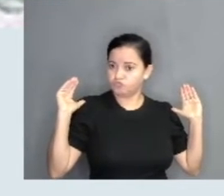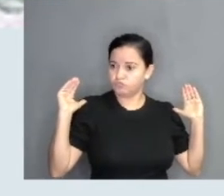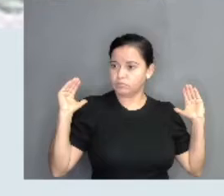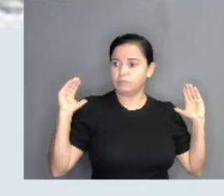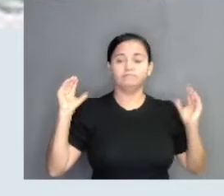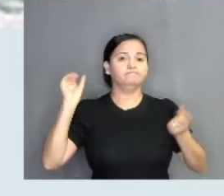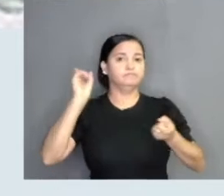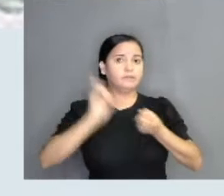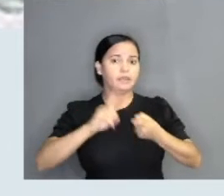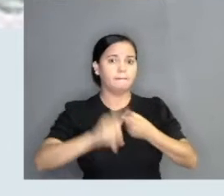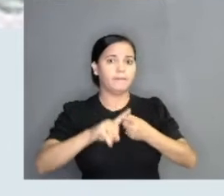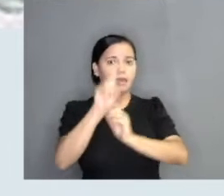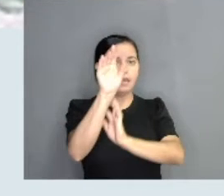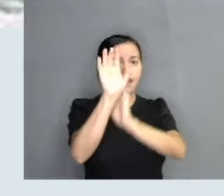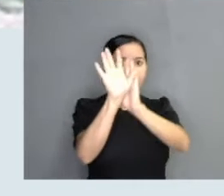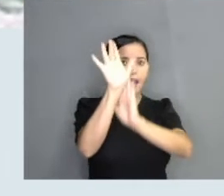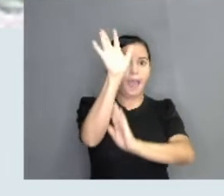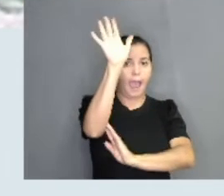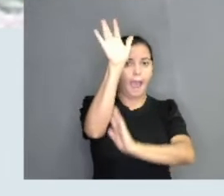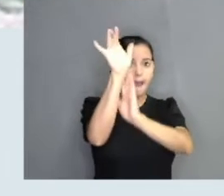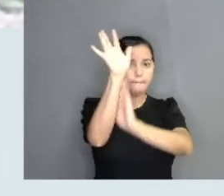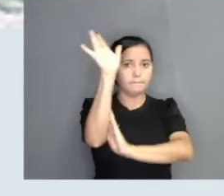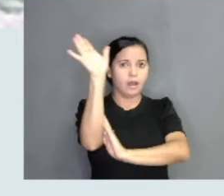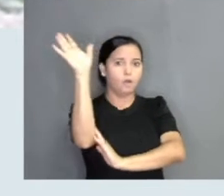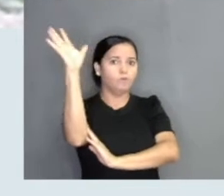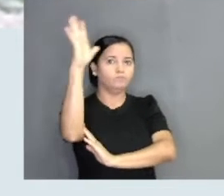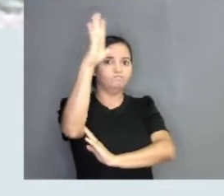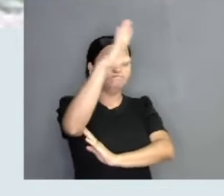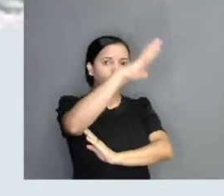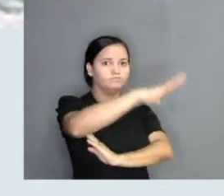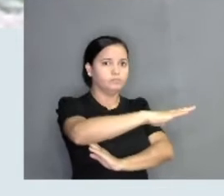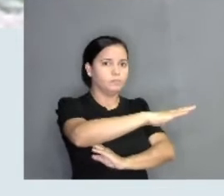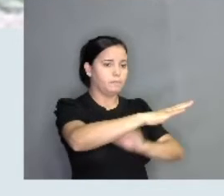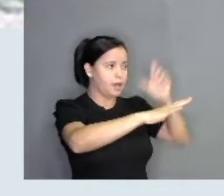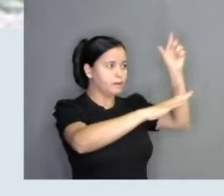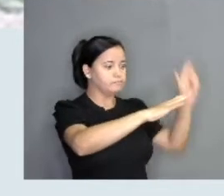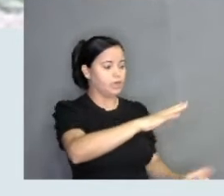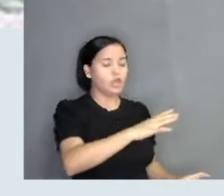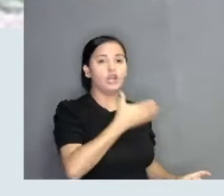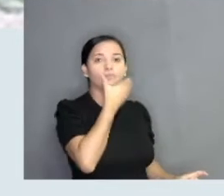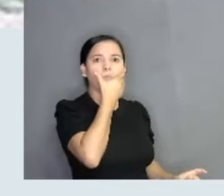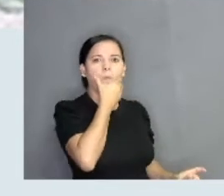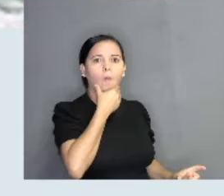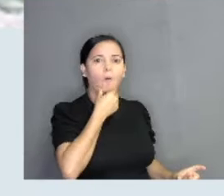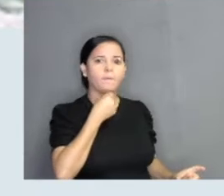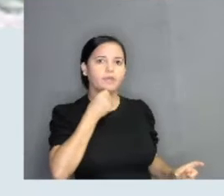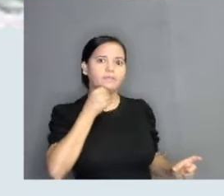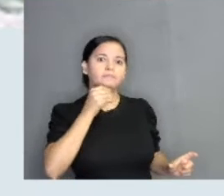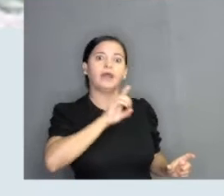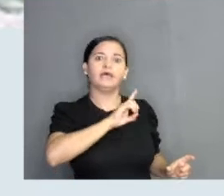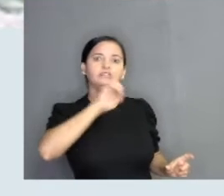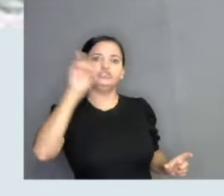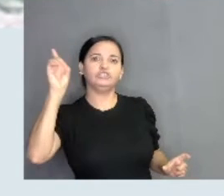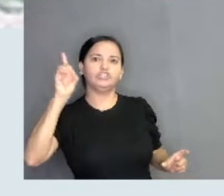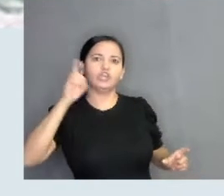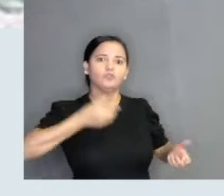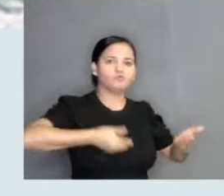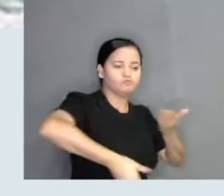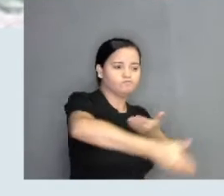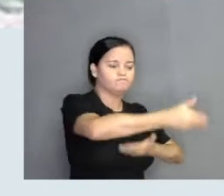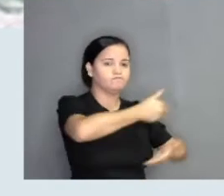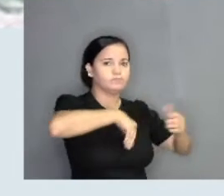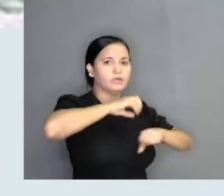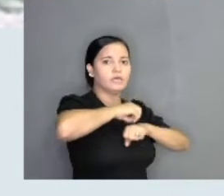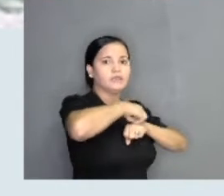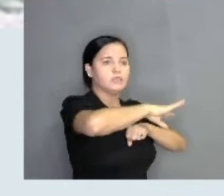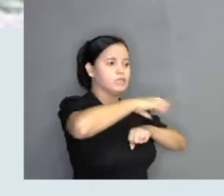mão estendida em direção ao homem para passar o conhecimento, para transferir